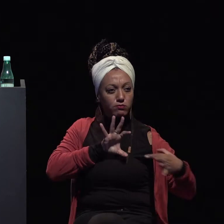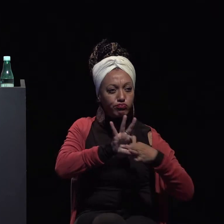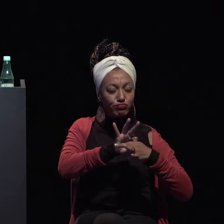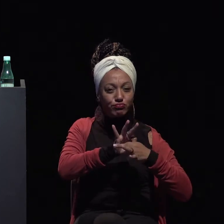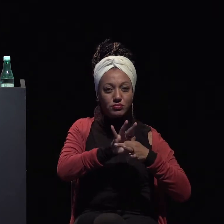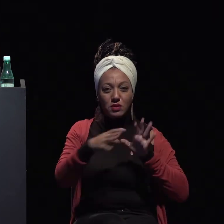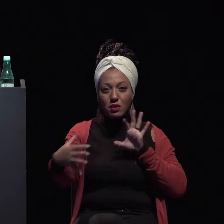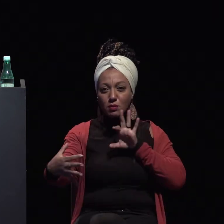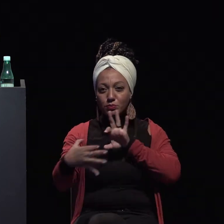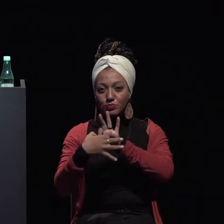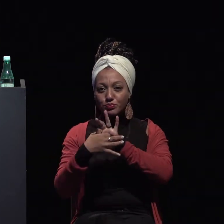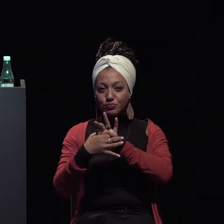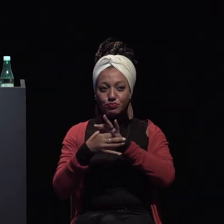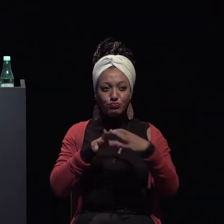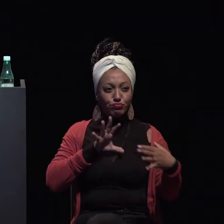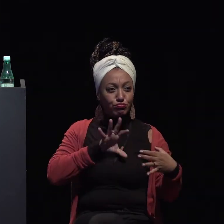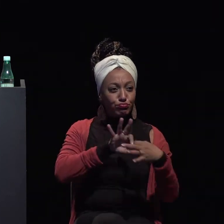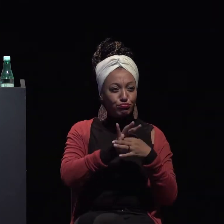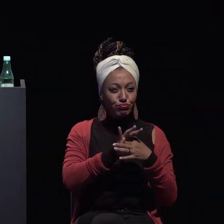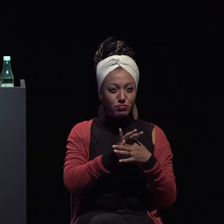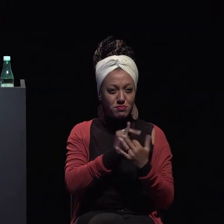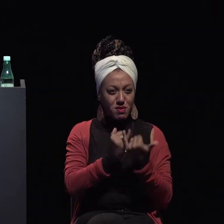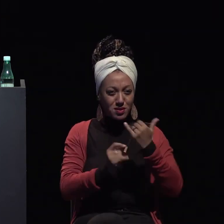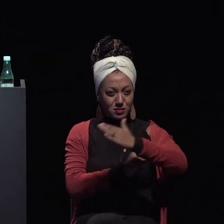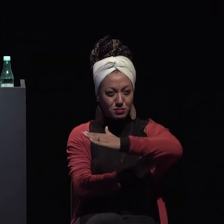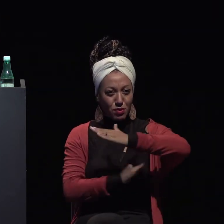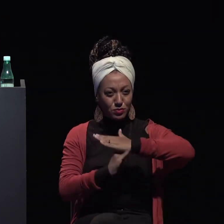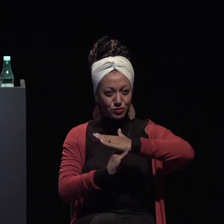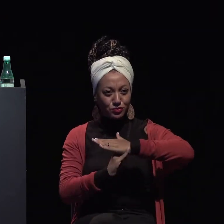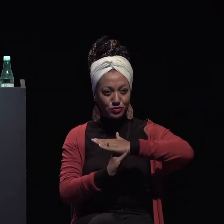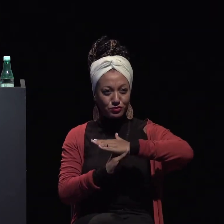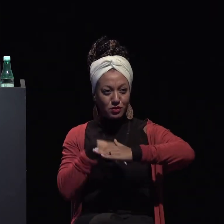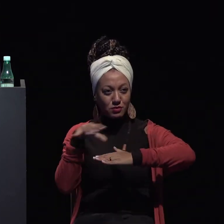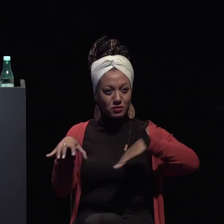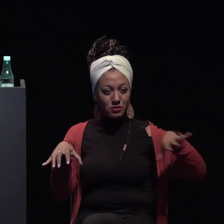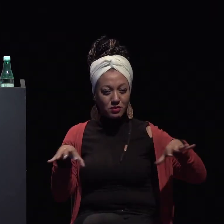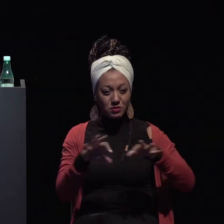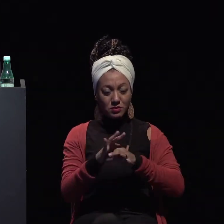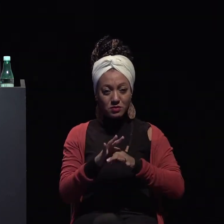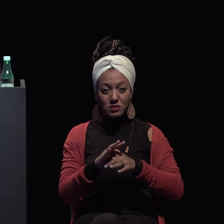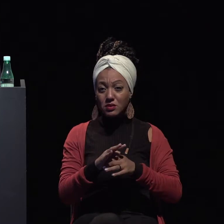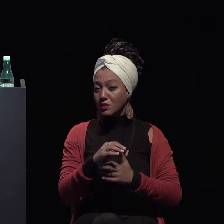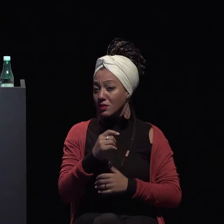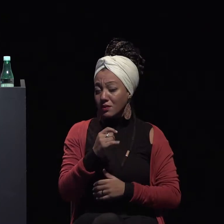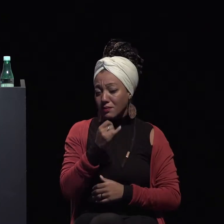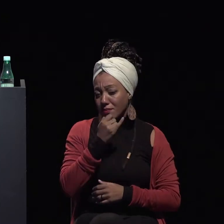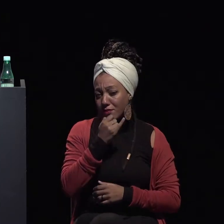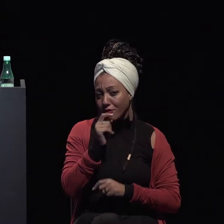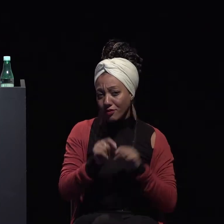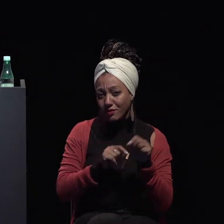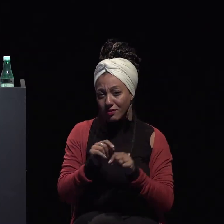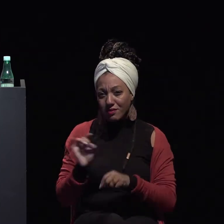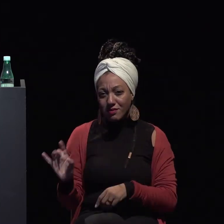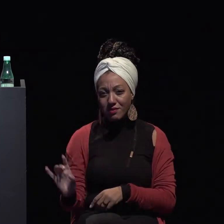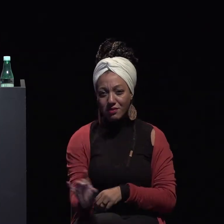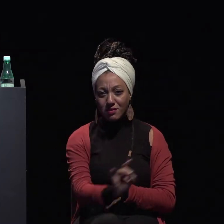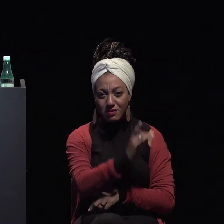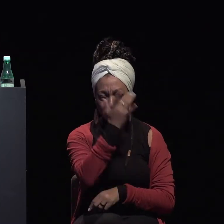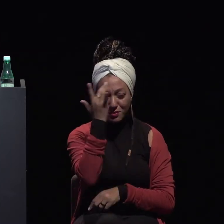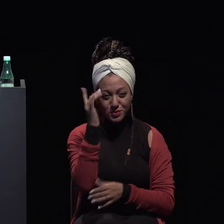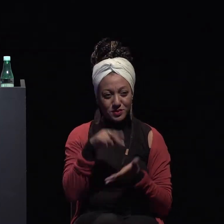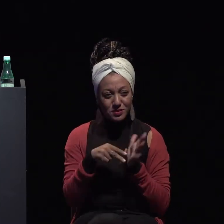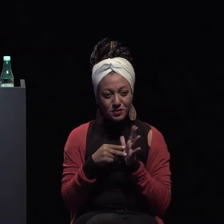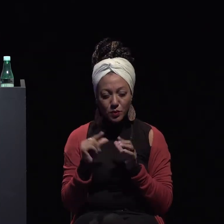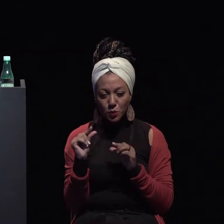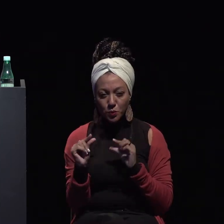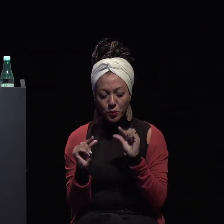a gente evidenciou que cada um e cada uma de nós é um pedacinho, um